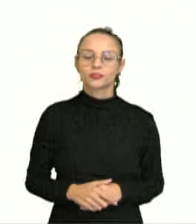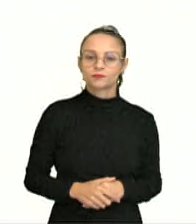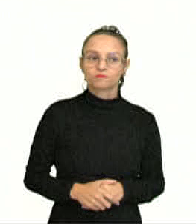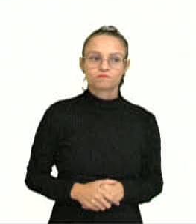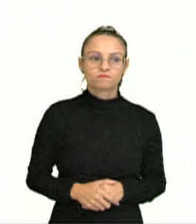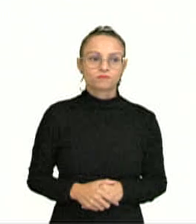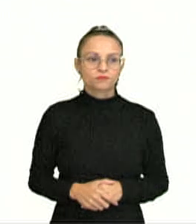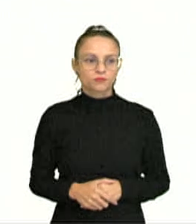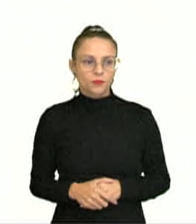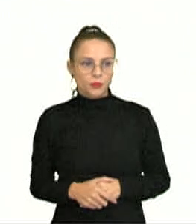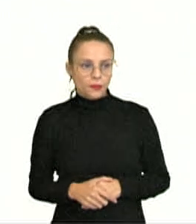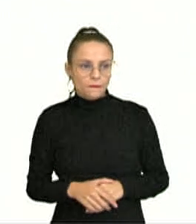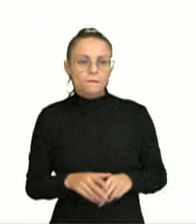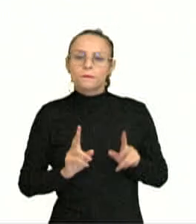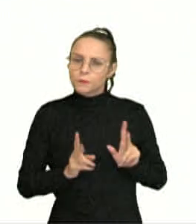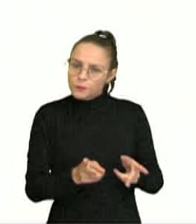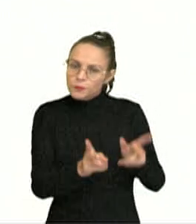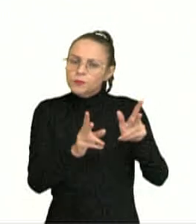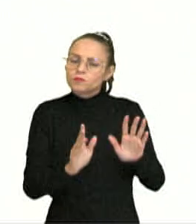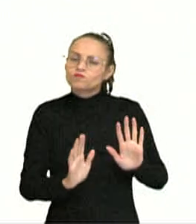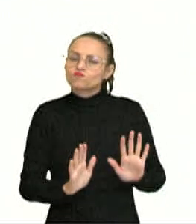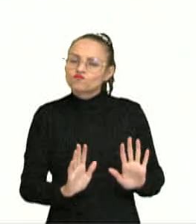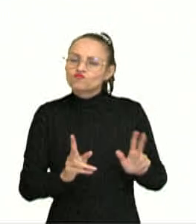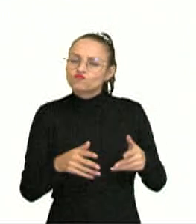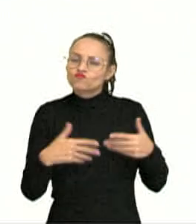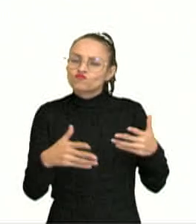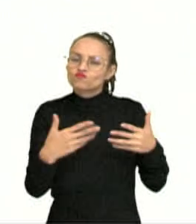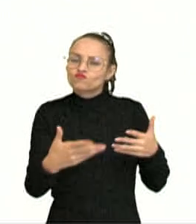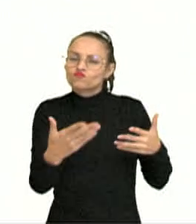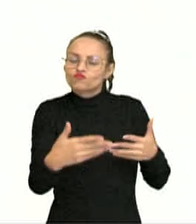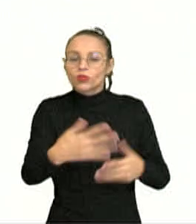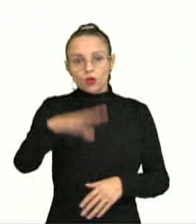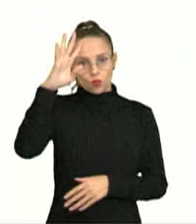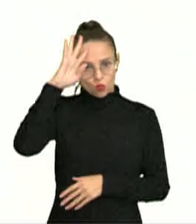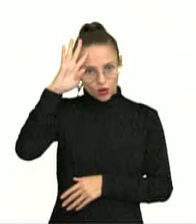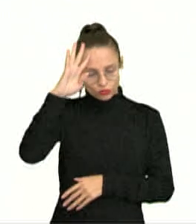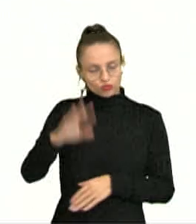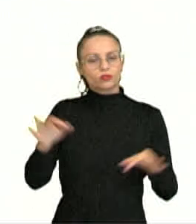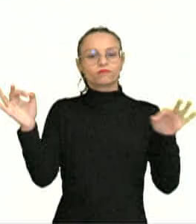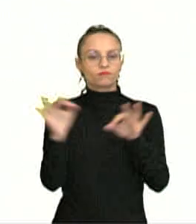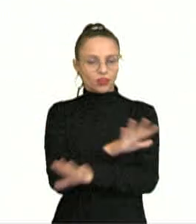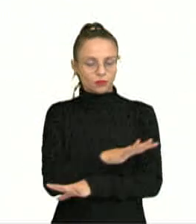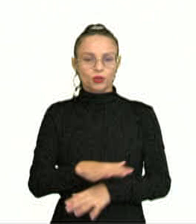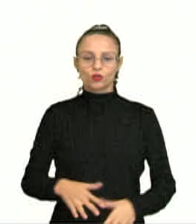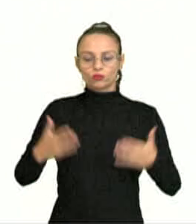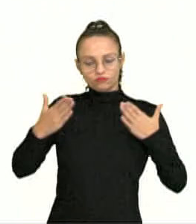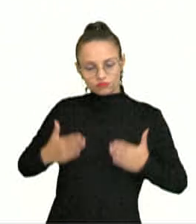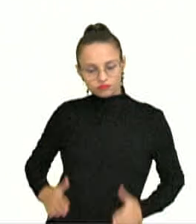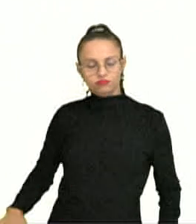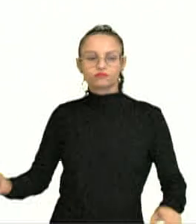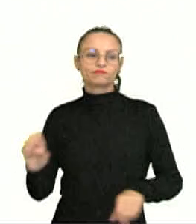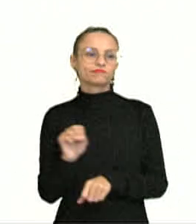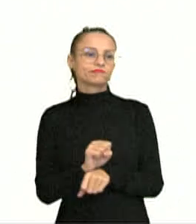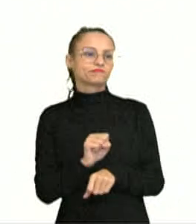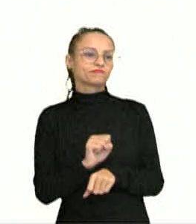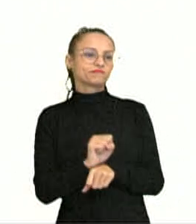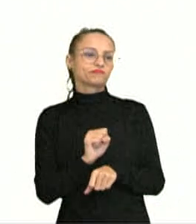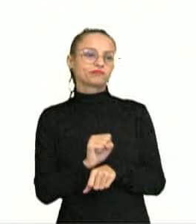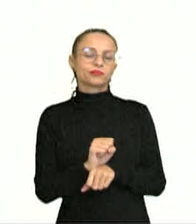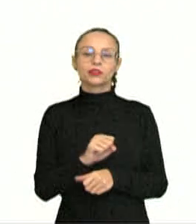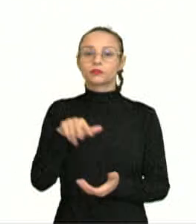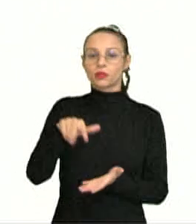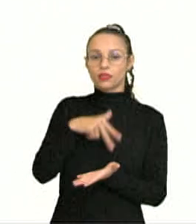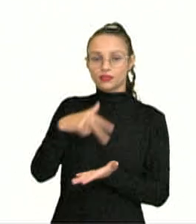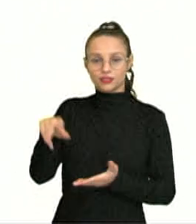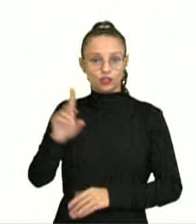ainda nessa e no outro, até que no quarto acabou a obra e ficou esperando o baile. Veio